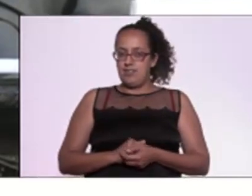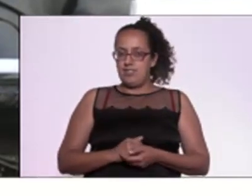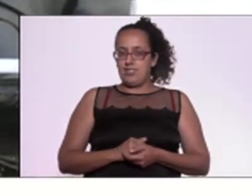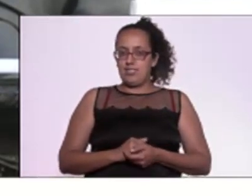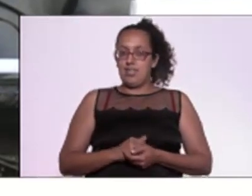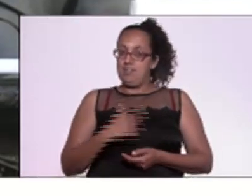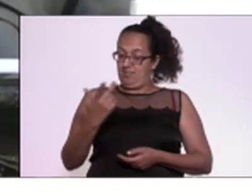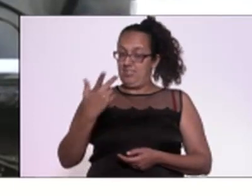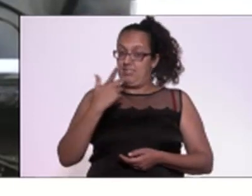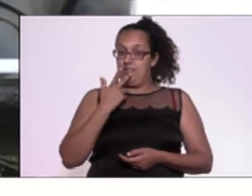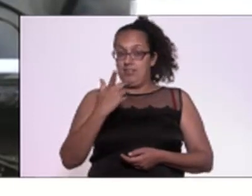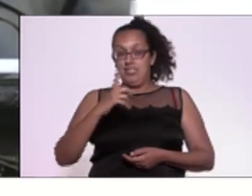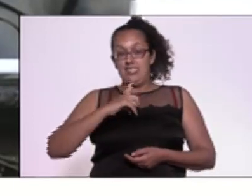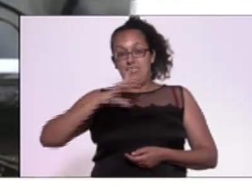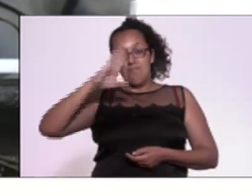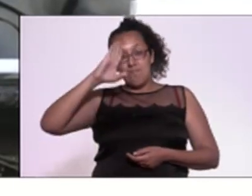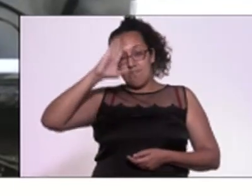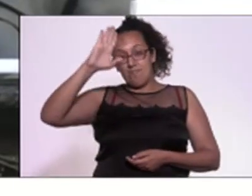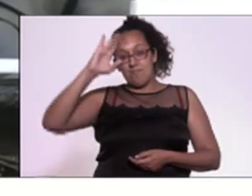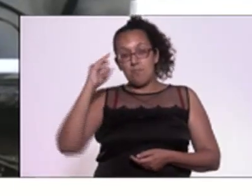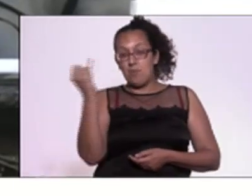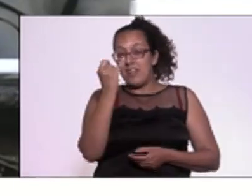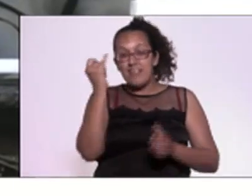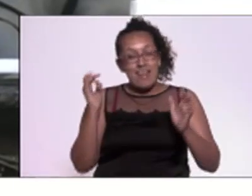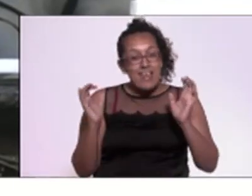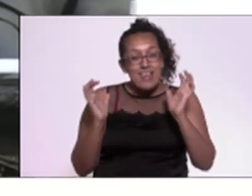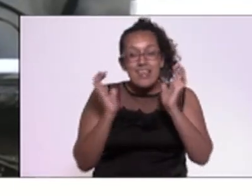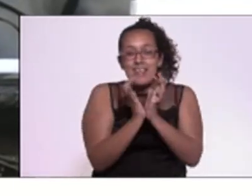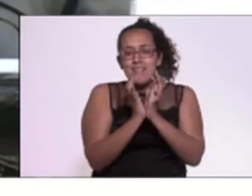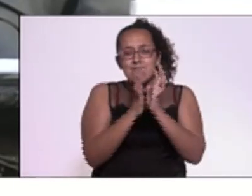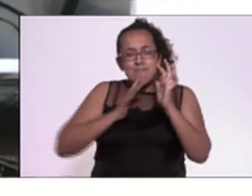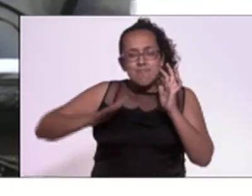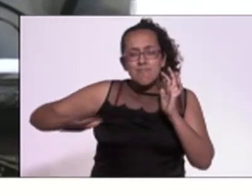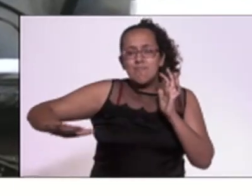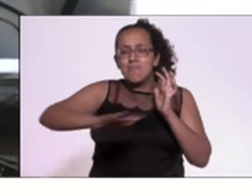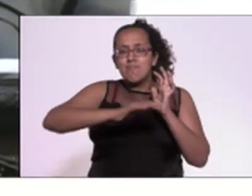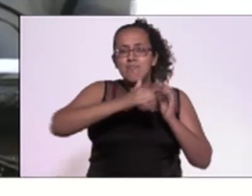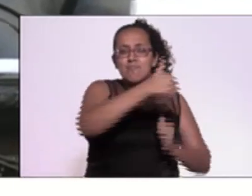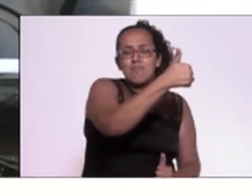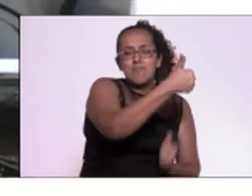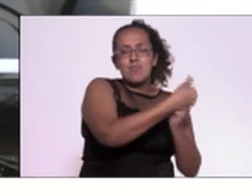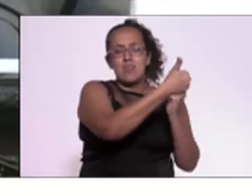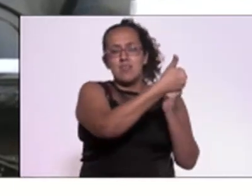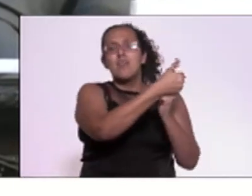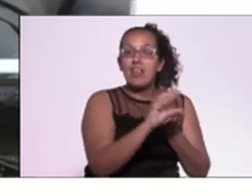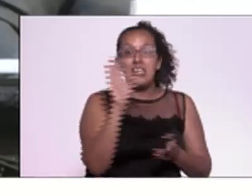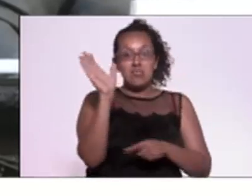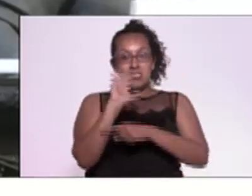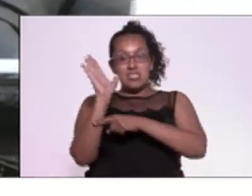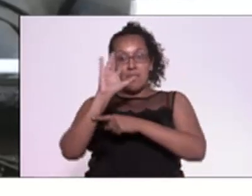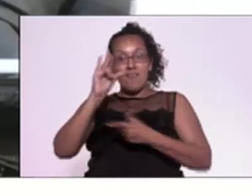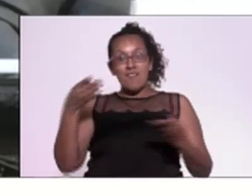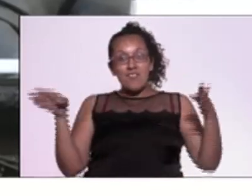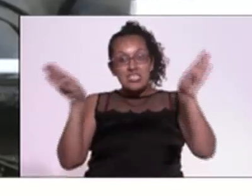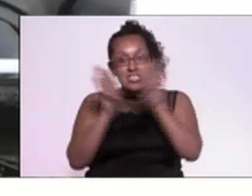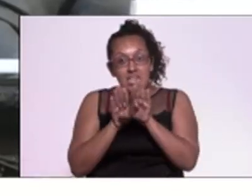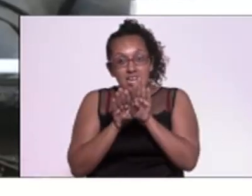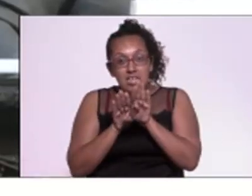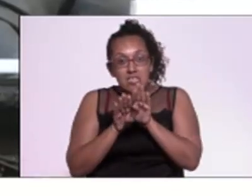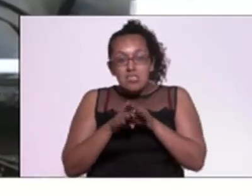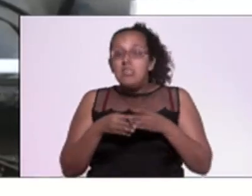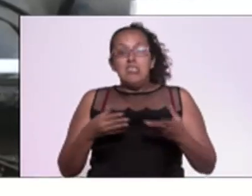de empreender. Isso é uma loucura num garoto que estudou e tal, foi para Rondônia, voltou, a